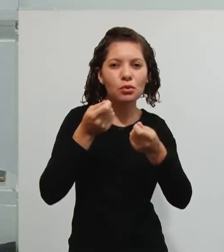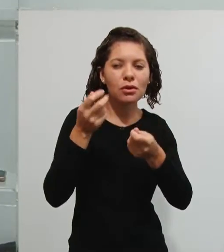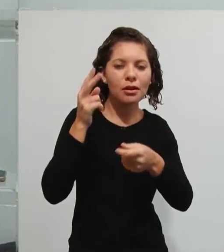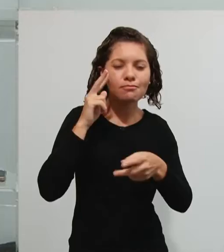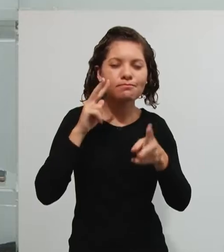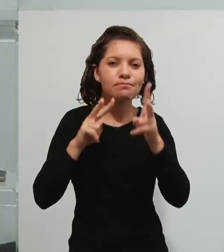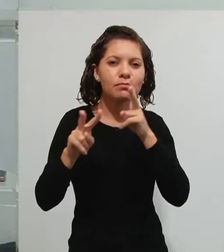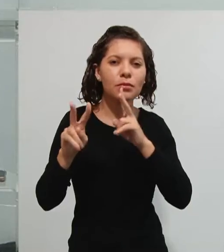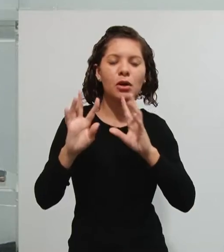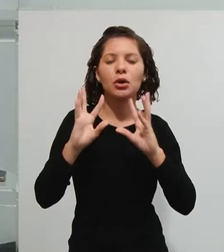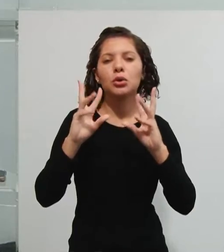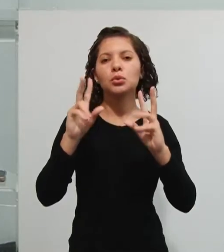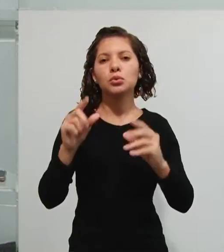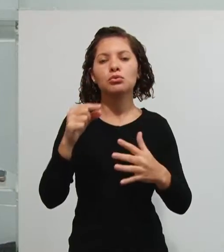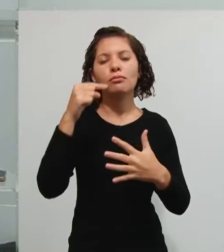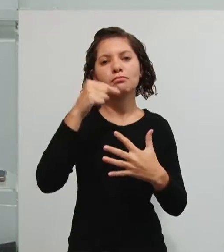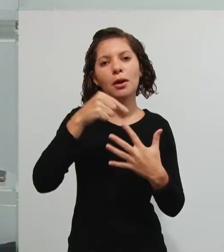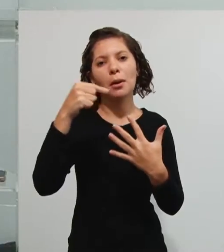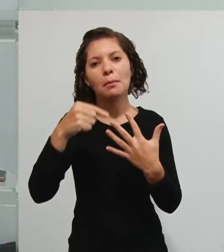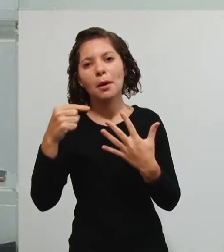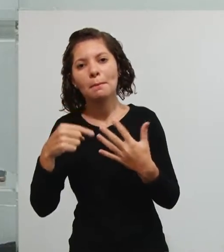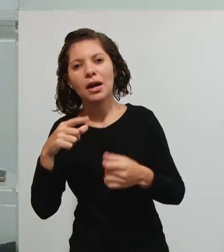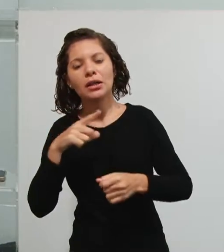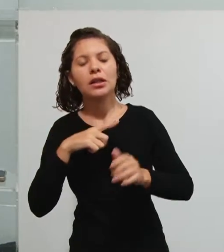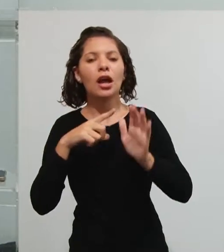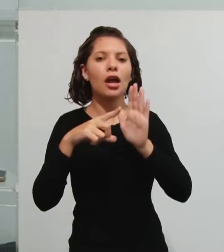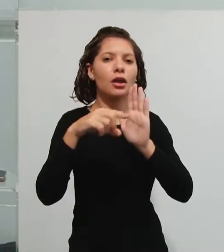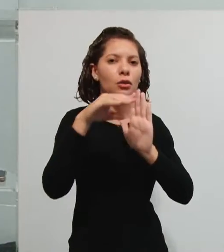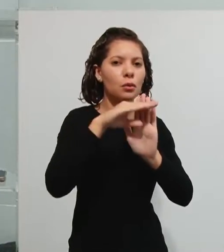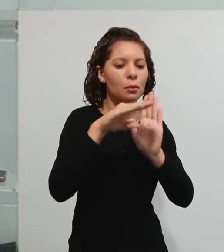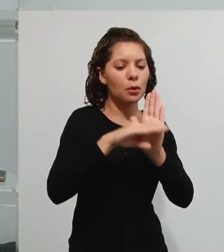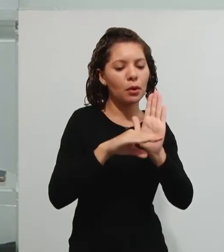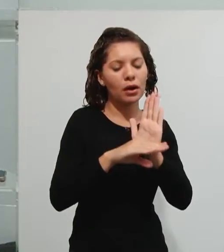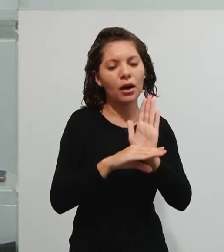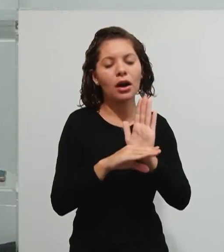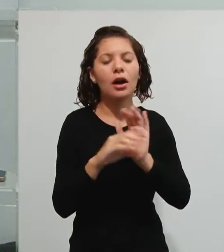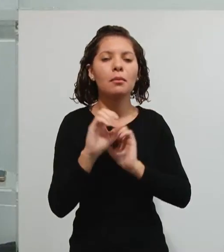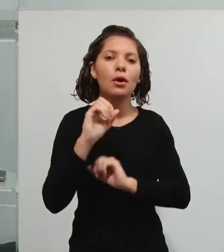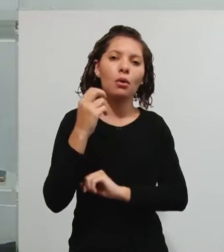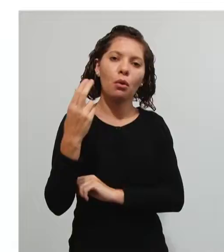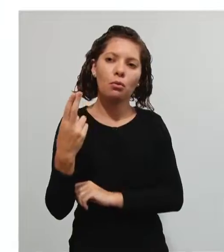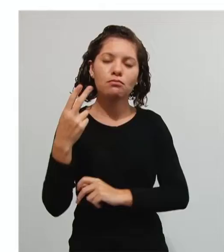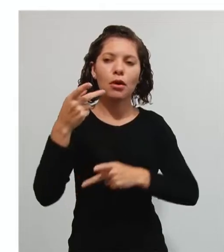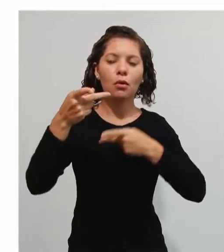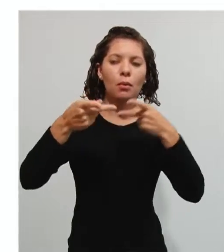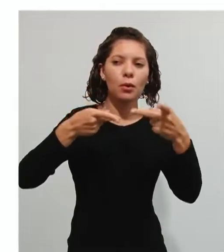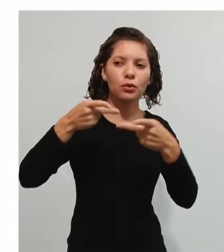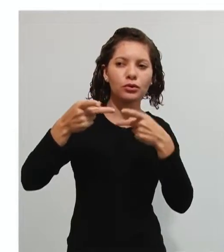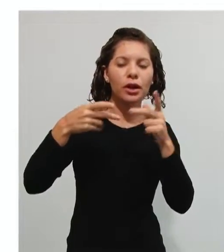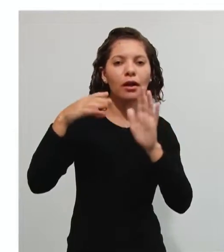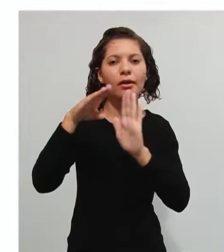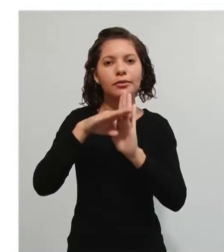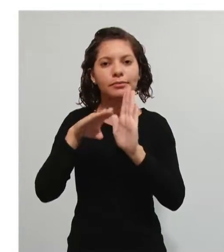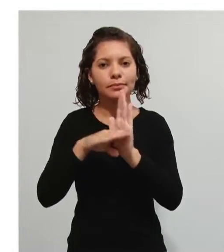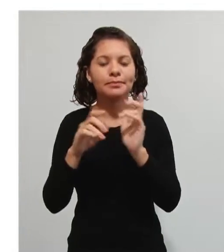que compõem esse programa, projeto ou atividade administrativa.